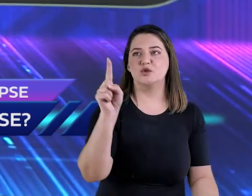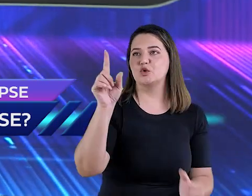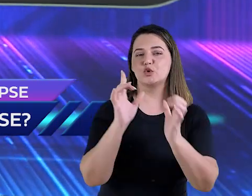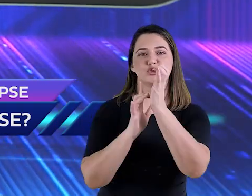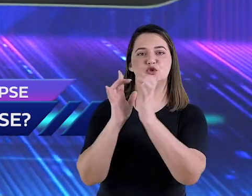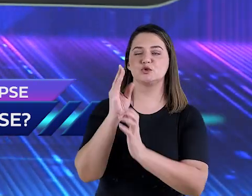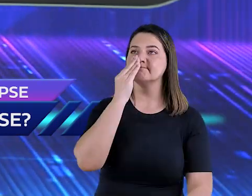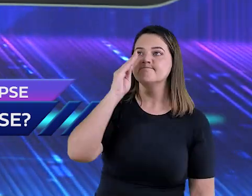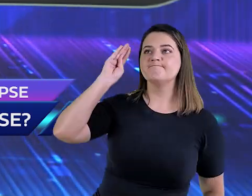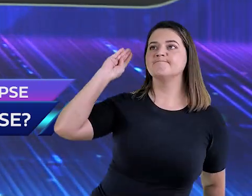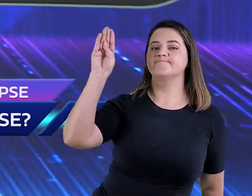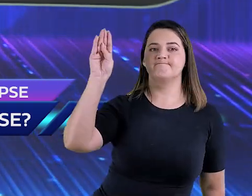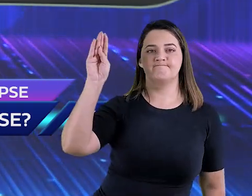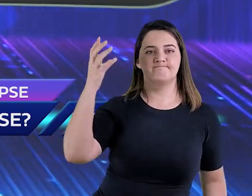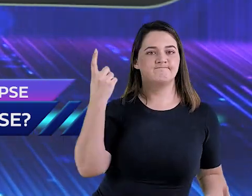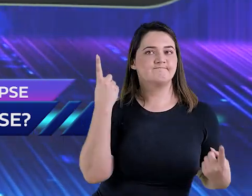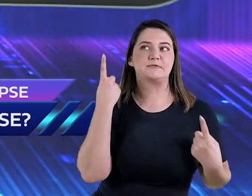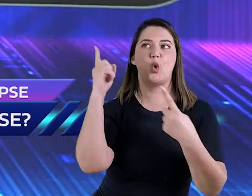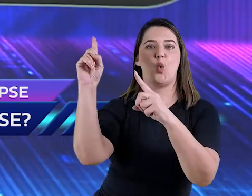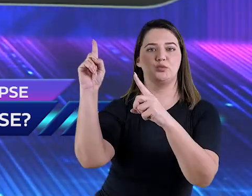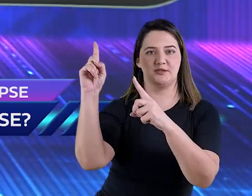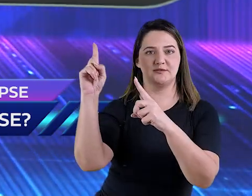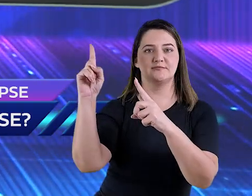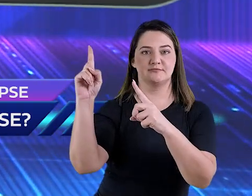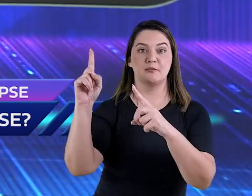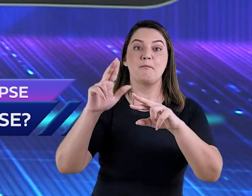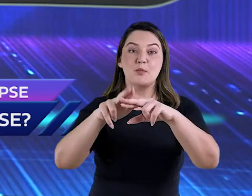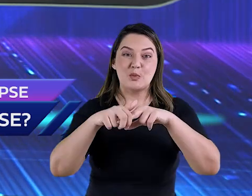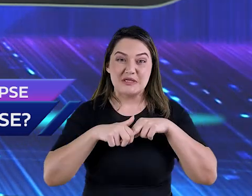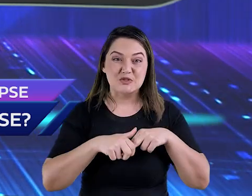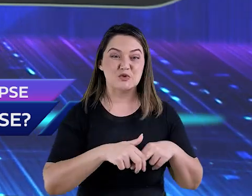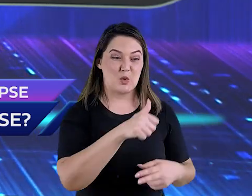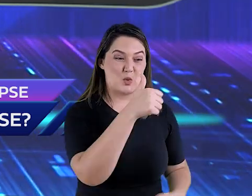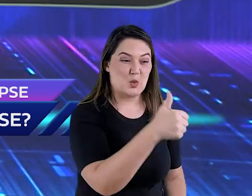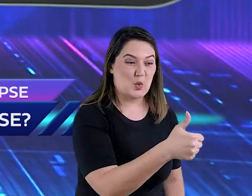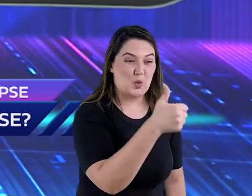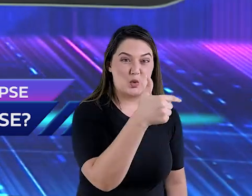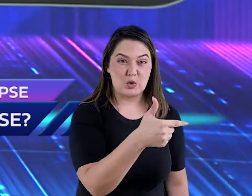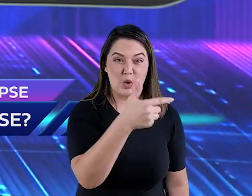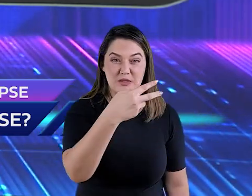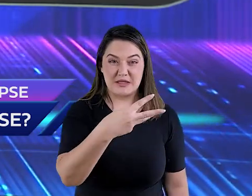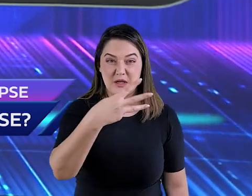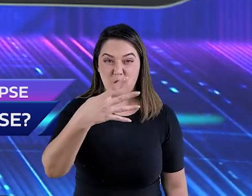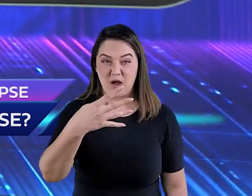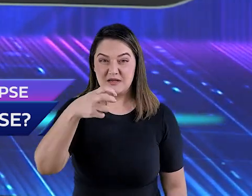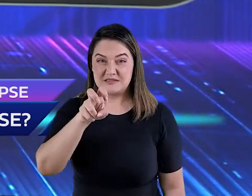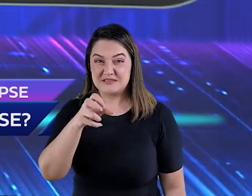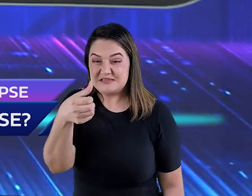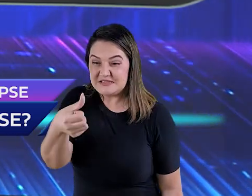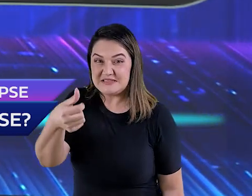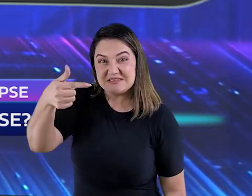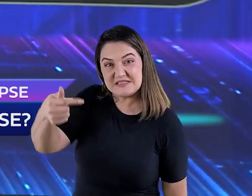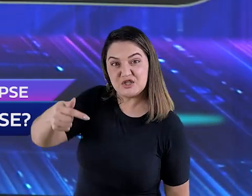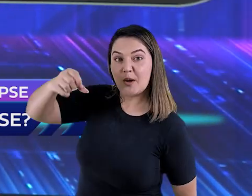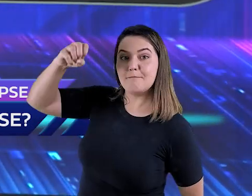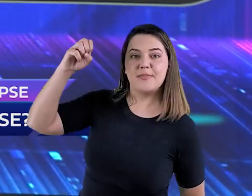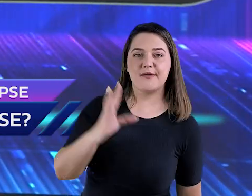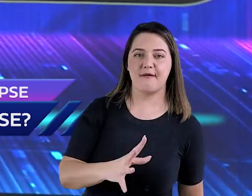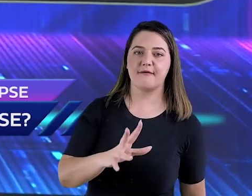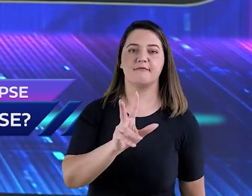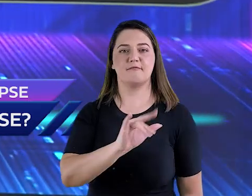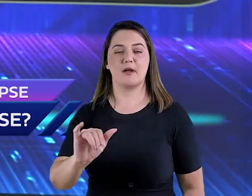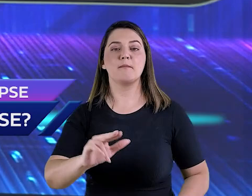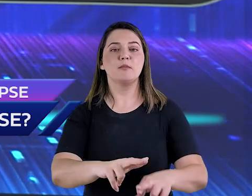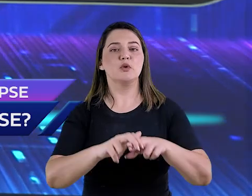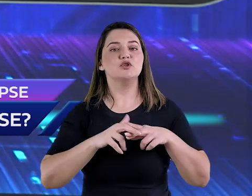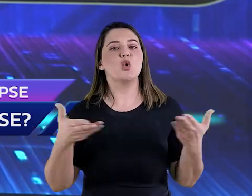momento. Esta é a hora. Em cada uma das pragas, Deus está hoje, antes delas caírem,